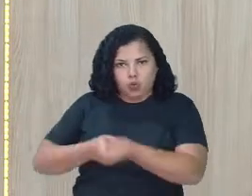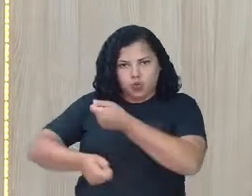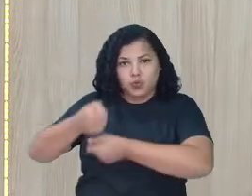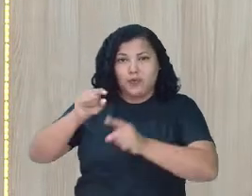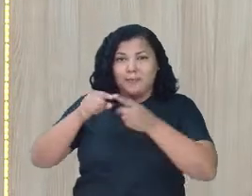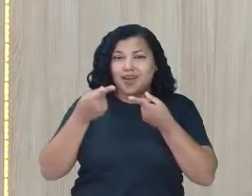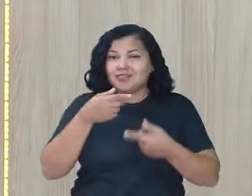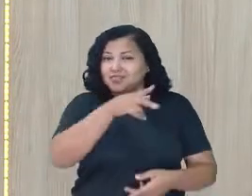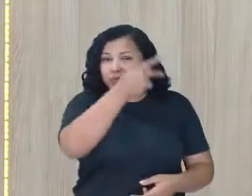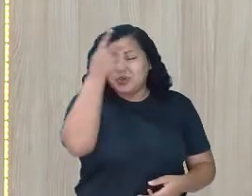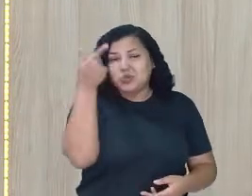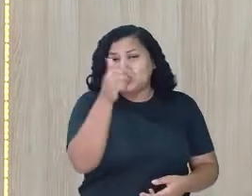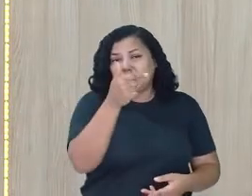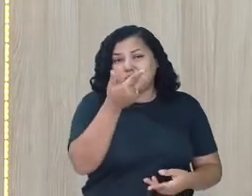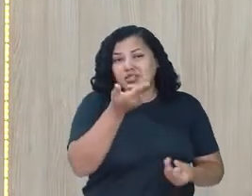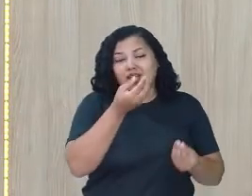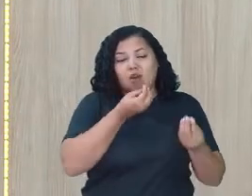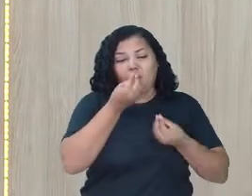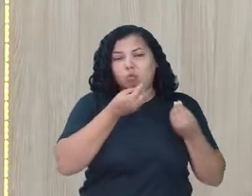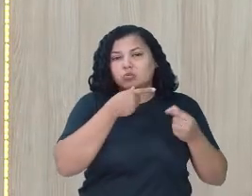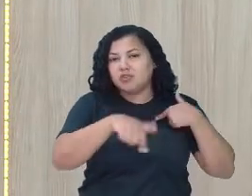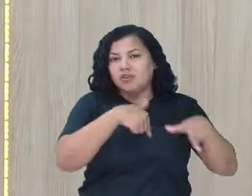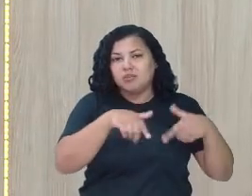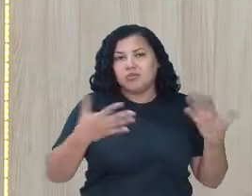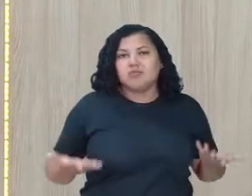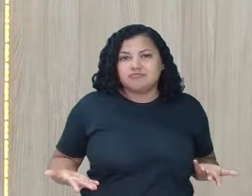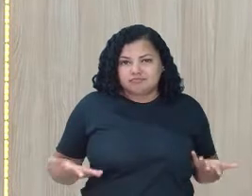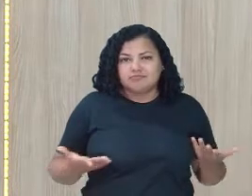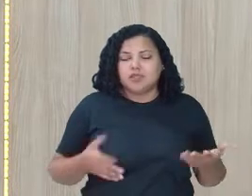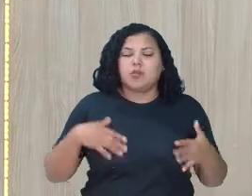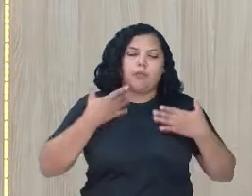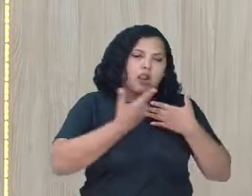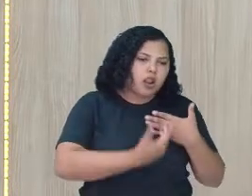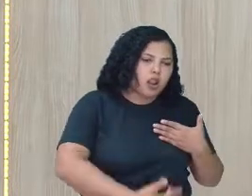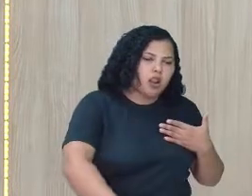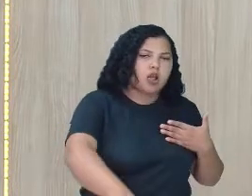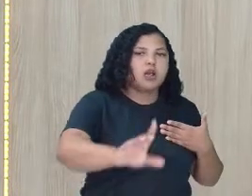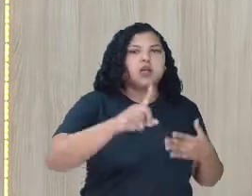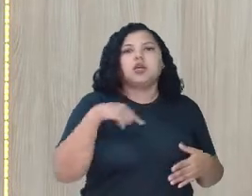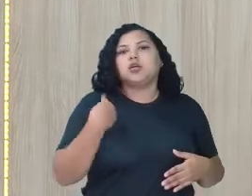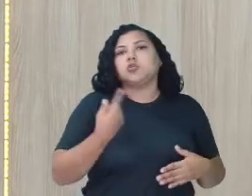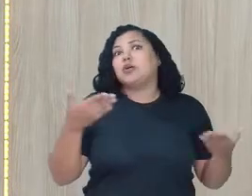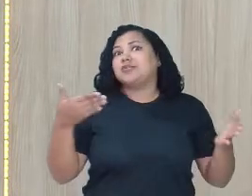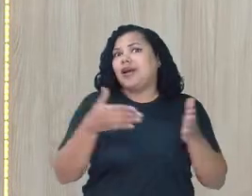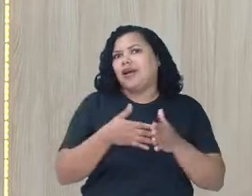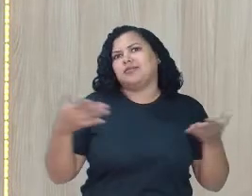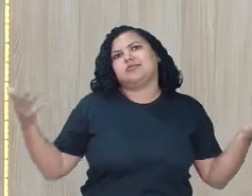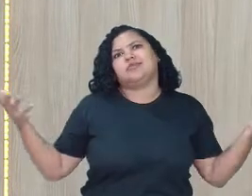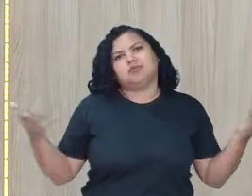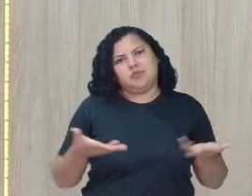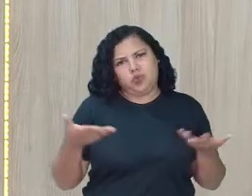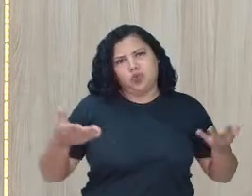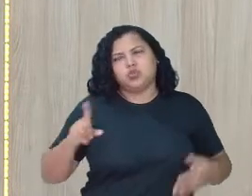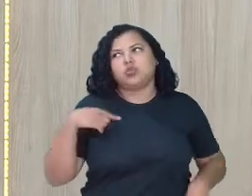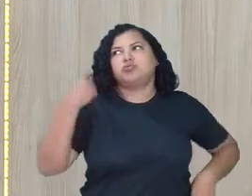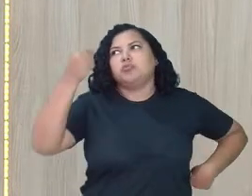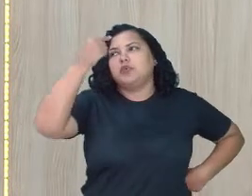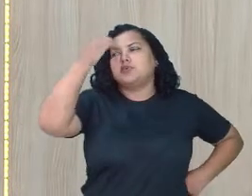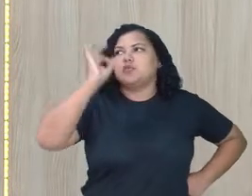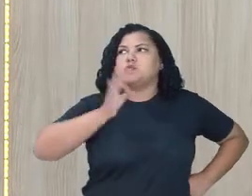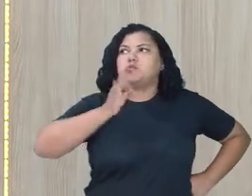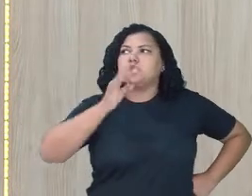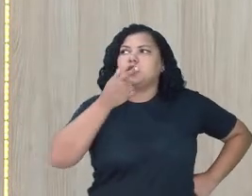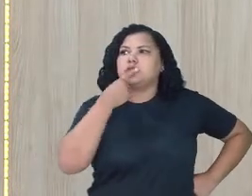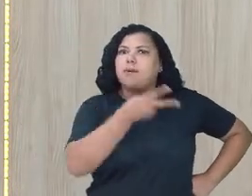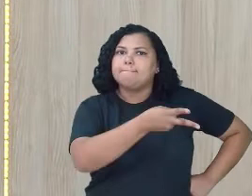não tiveram, foram entregues à própria sorte e durante muitos anos. E a gente ainda hoje, né, se a gente pensar direitinho,